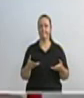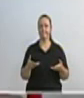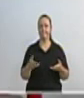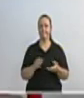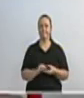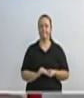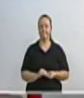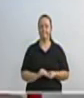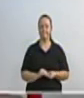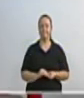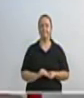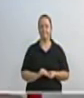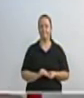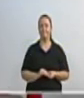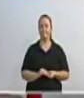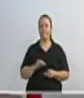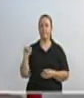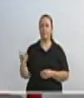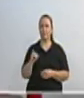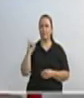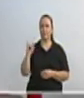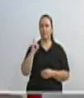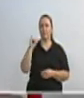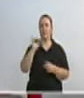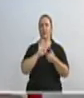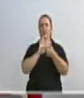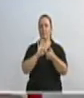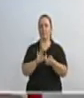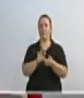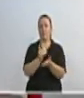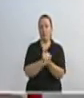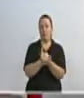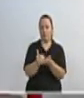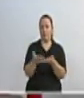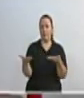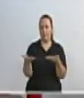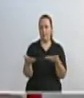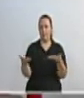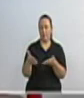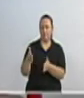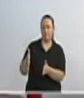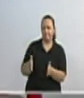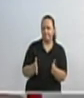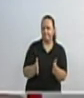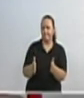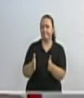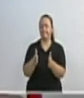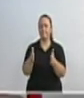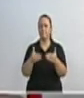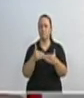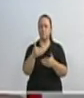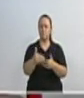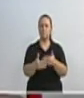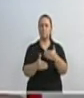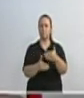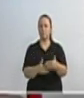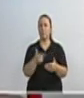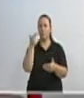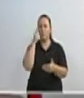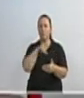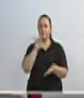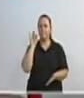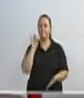se faz importante, então, que nós tenhamos aí, a partir de hoje, esse caminho em andamento para que nós